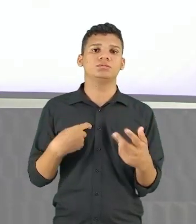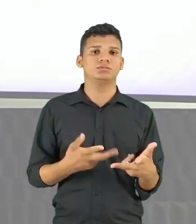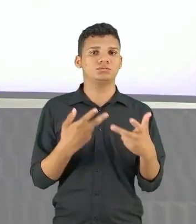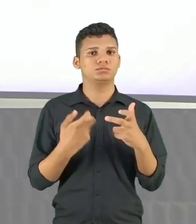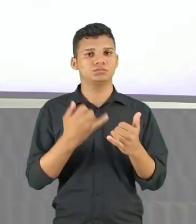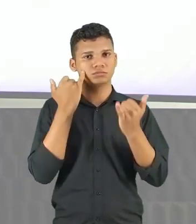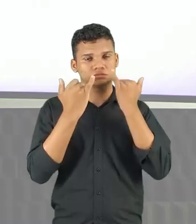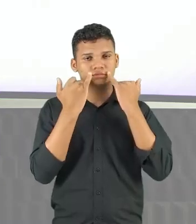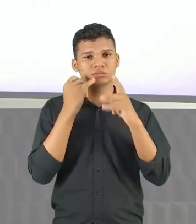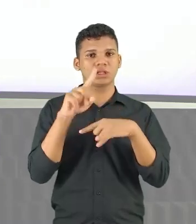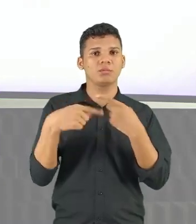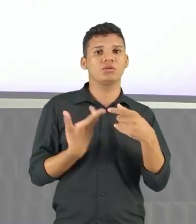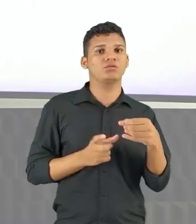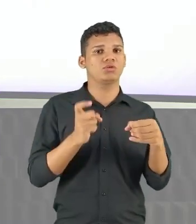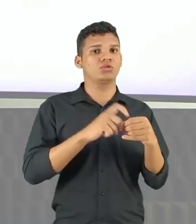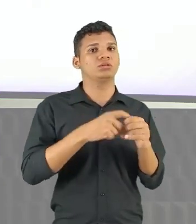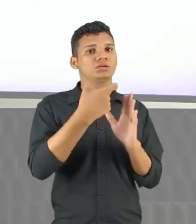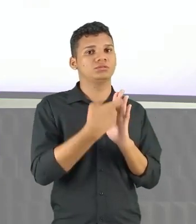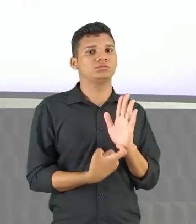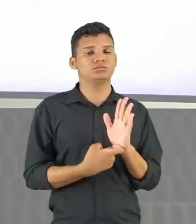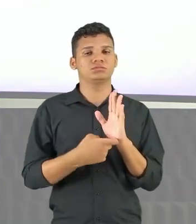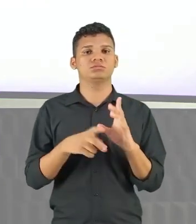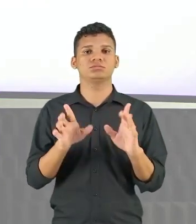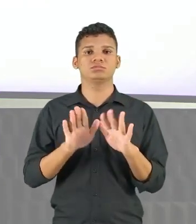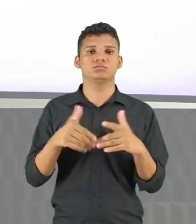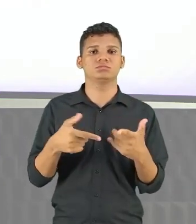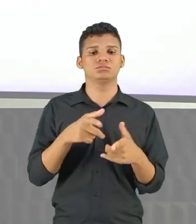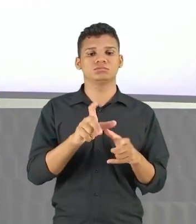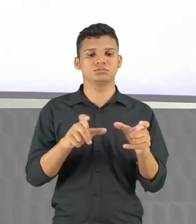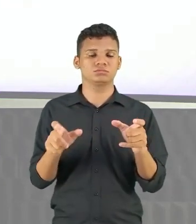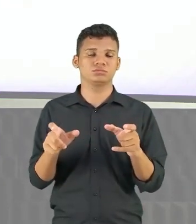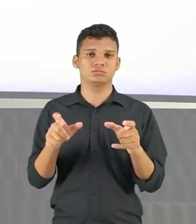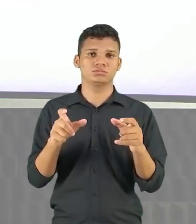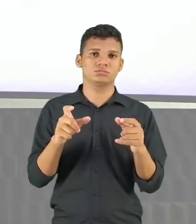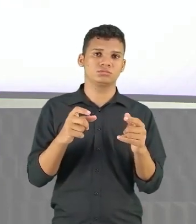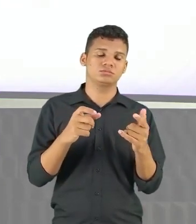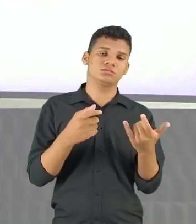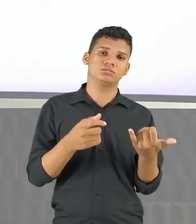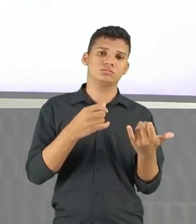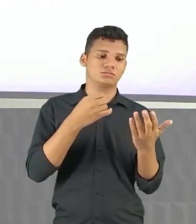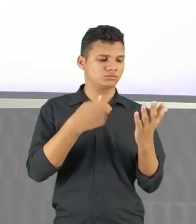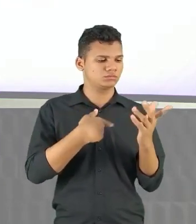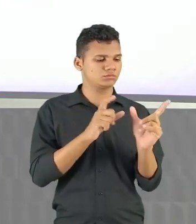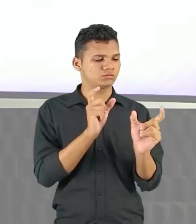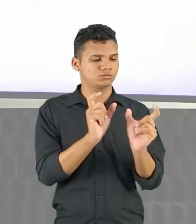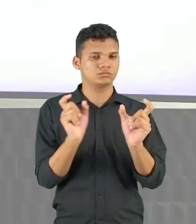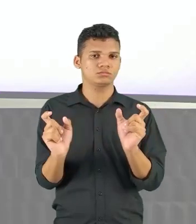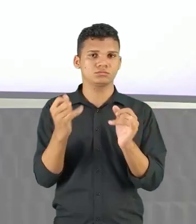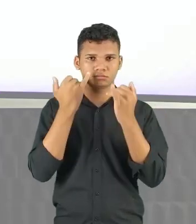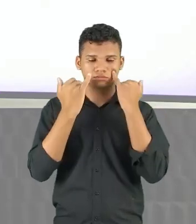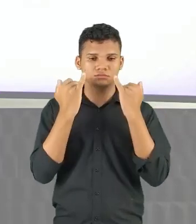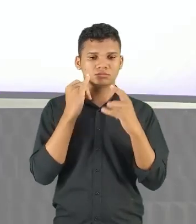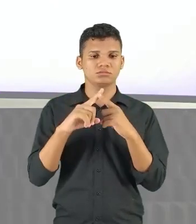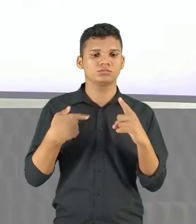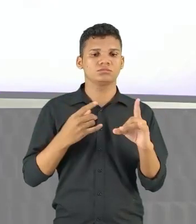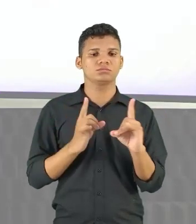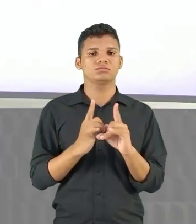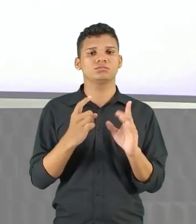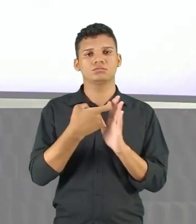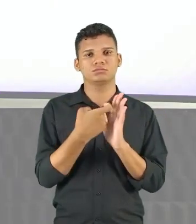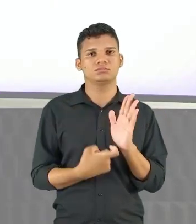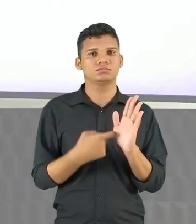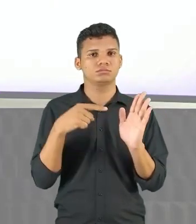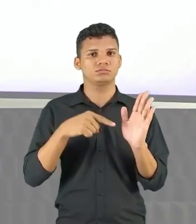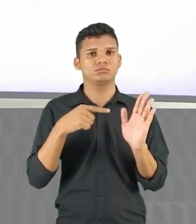essa informação e voltar para o texto. Cada uma dessas informações, qual delas eu vou lá no texto e encontro, no texto